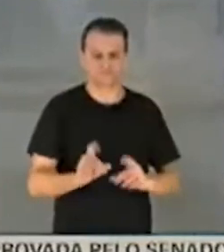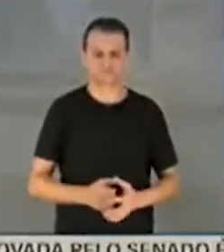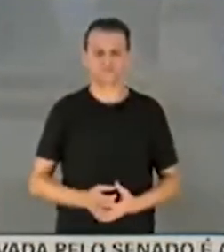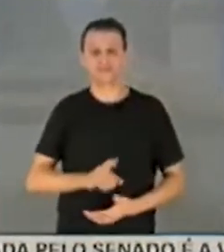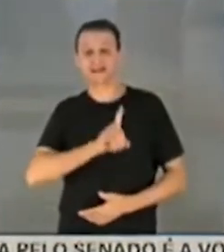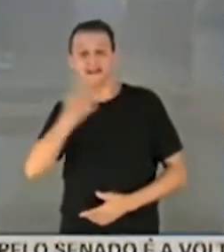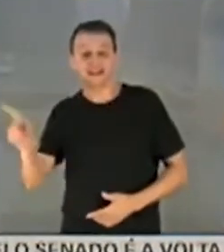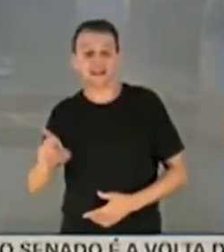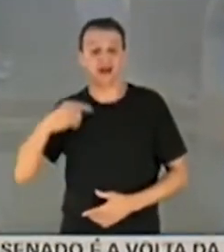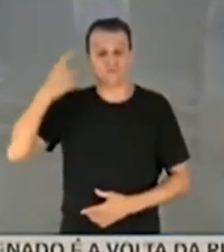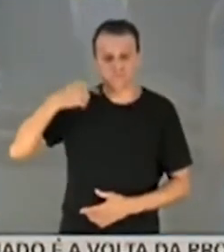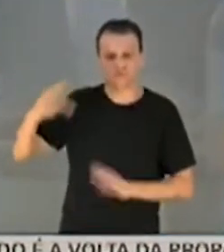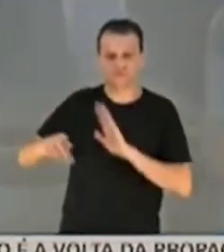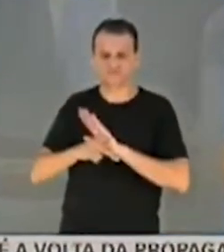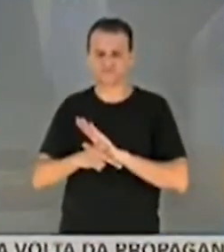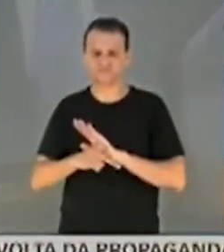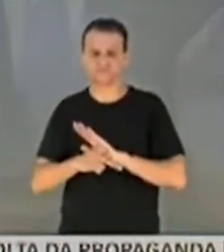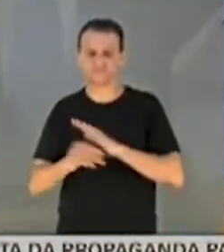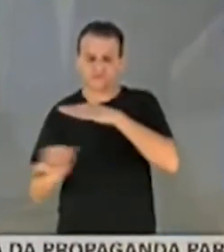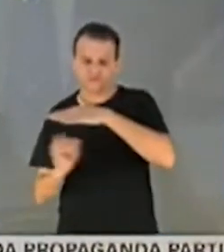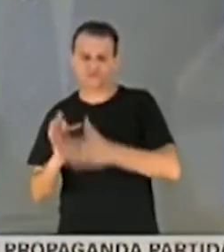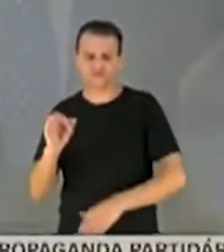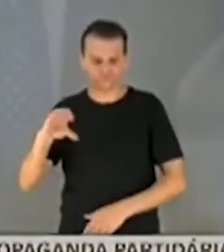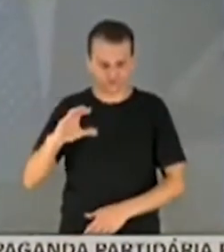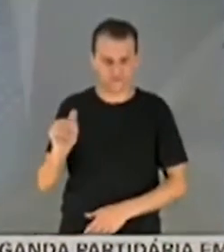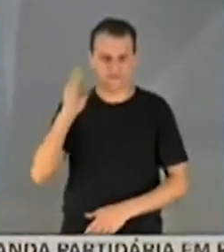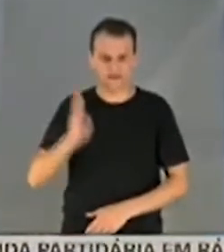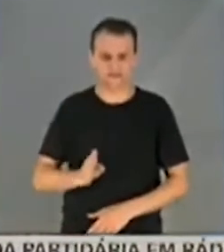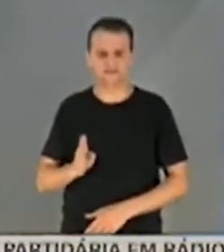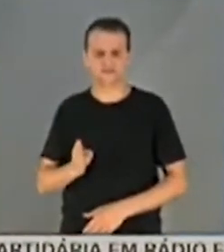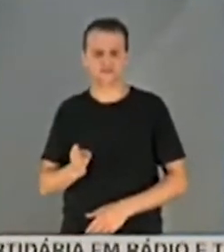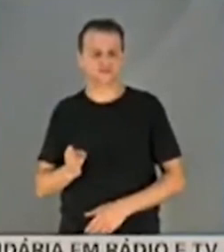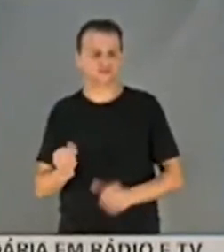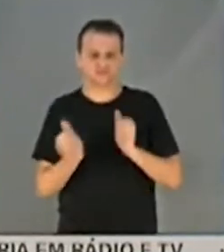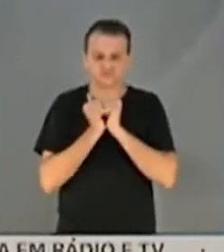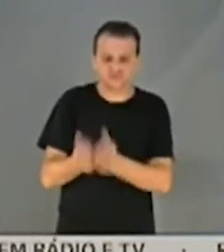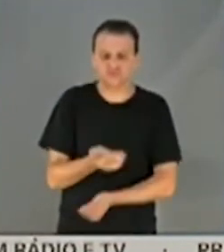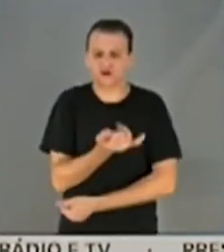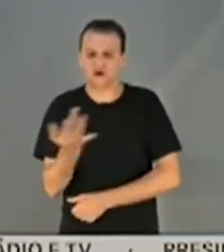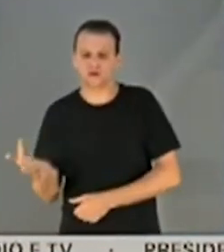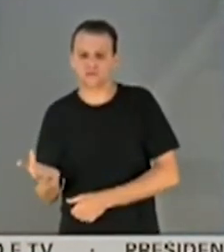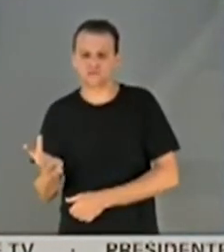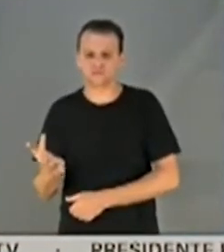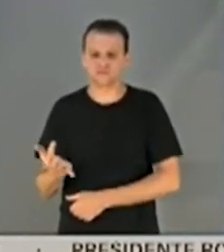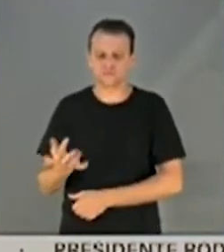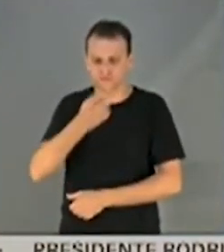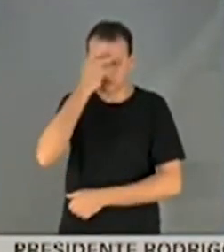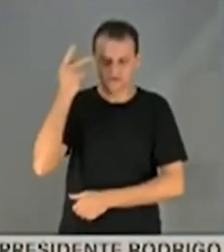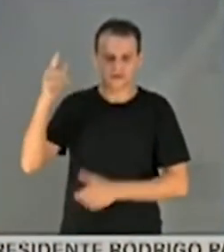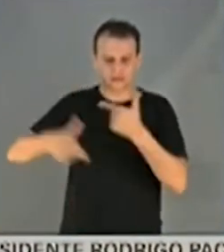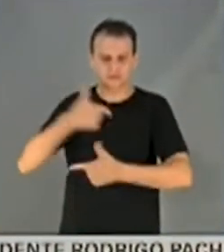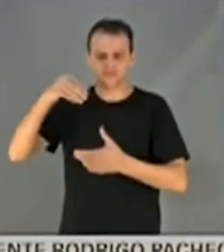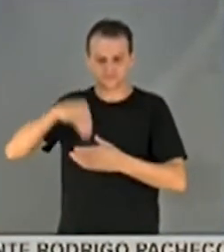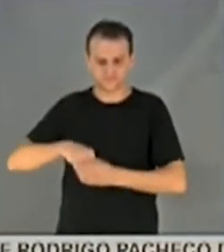vacinas. O advogado do Instituto Força Brasil foi nos buscar no aeroporto com alguns funcionários da Senar,